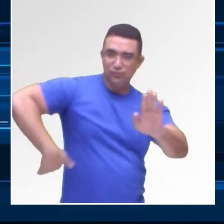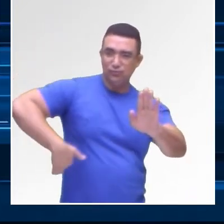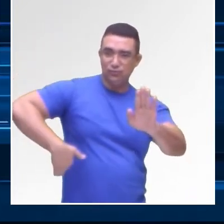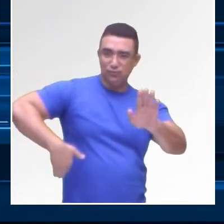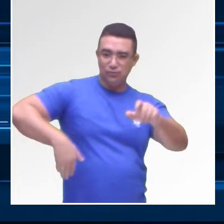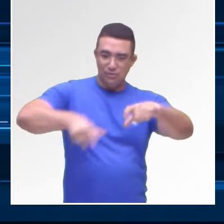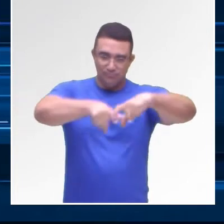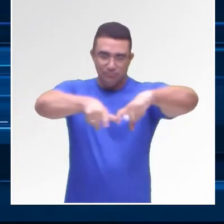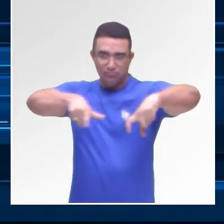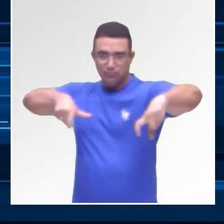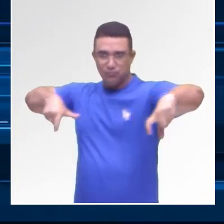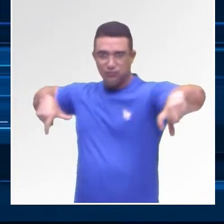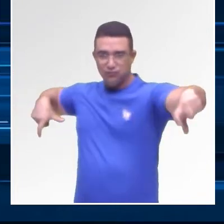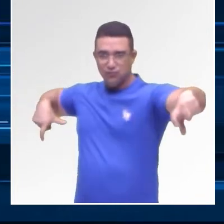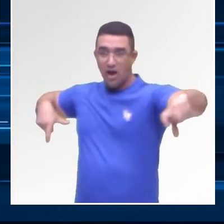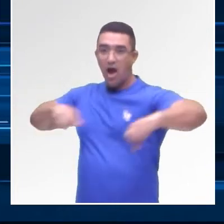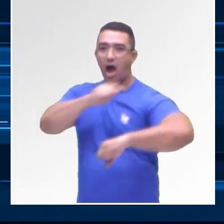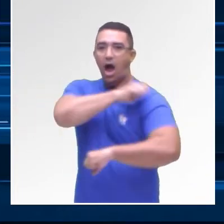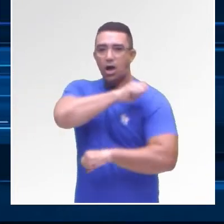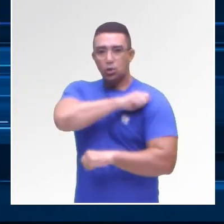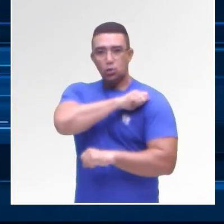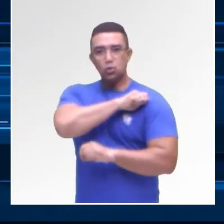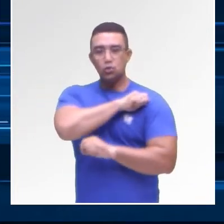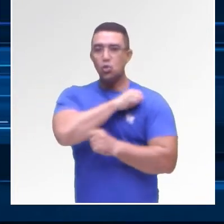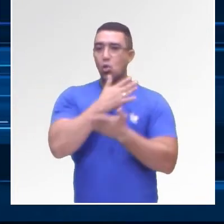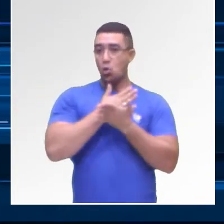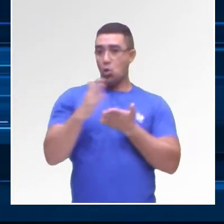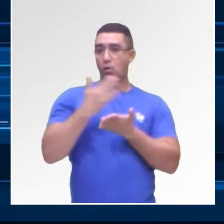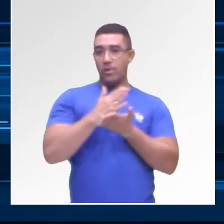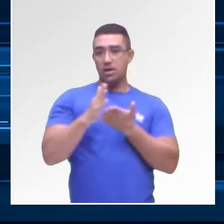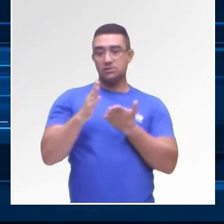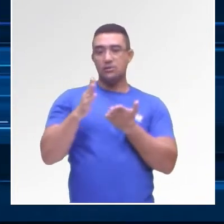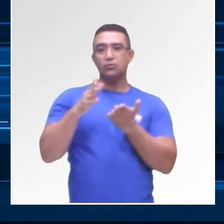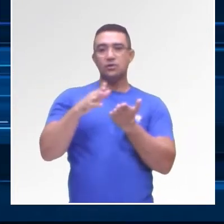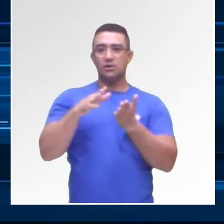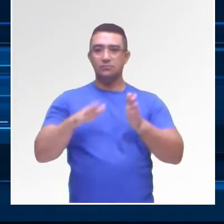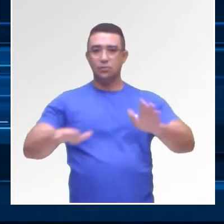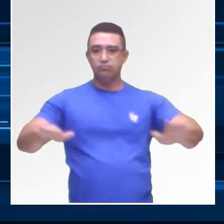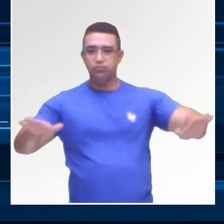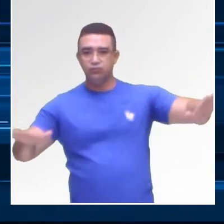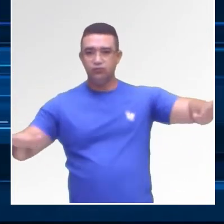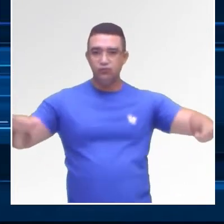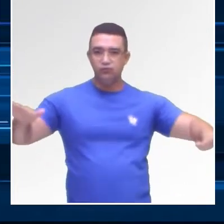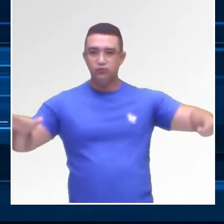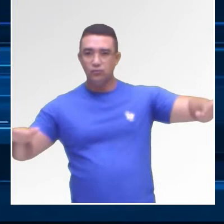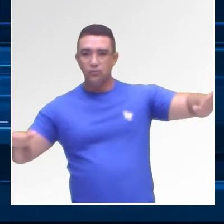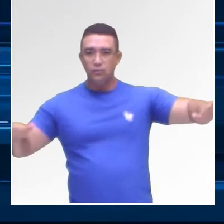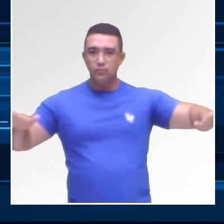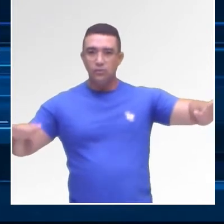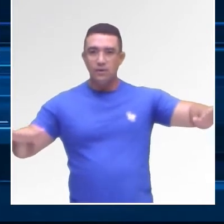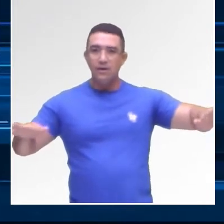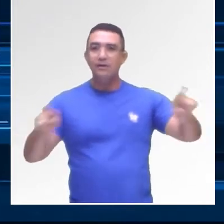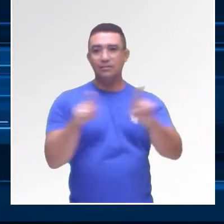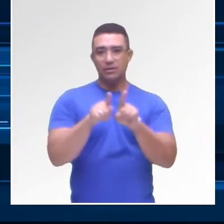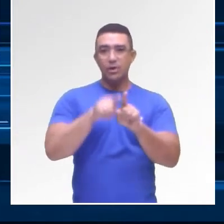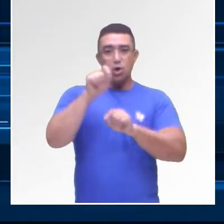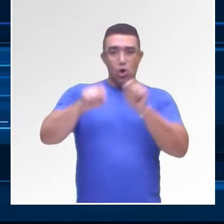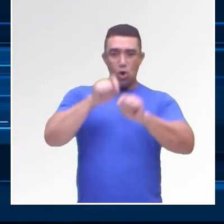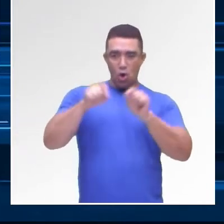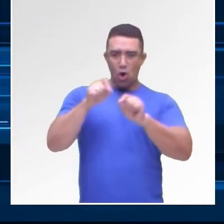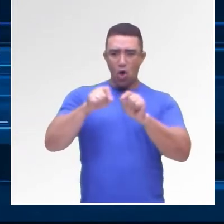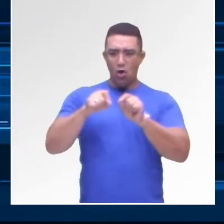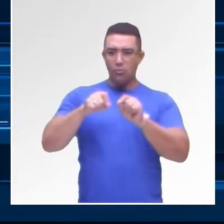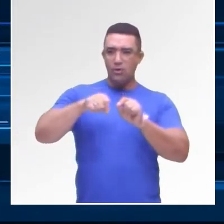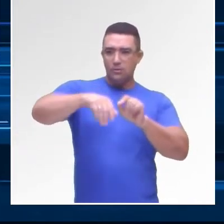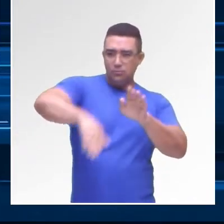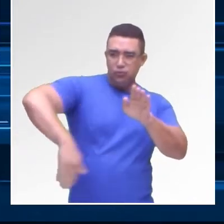os alunos que davam os primeiros passos no surf. Além disso, a arte de remar sobre a prancha era